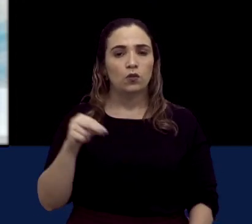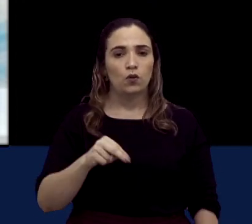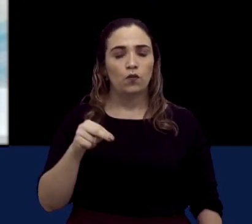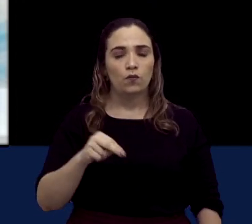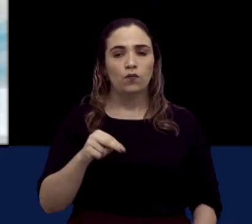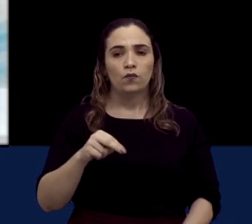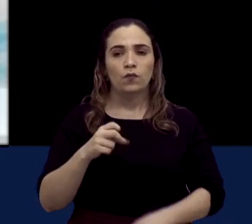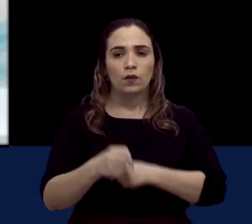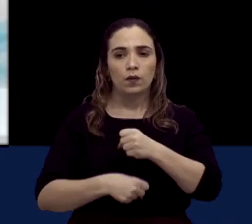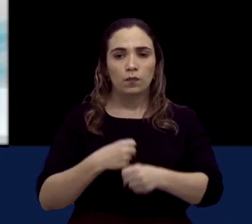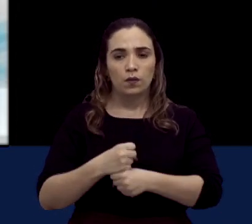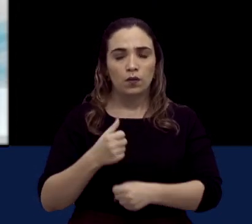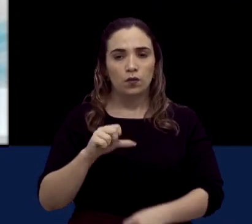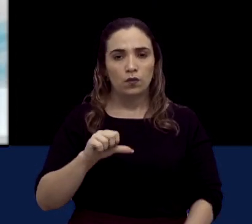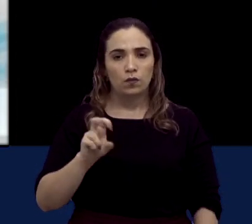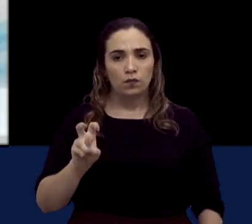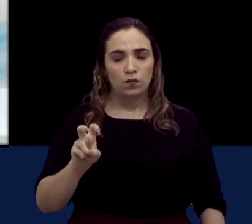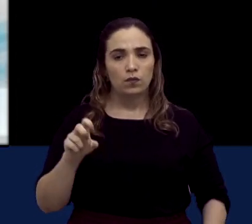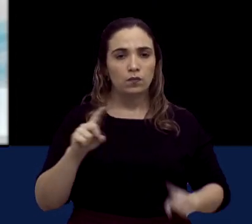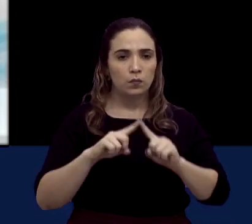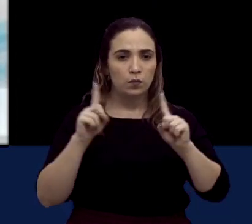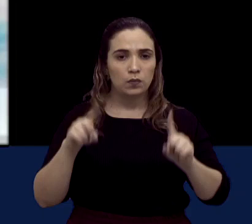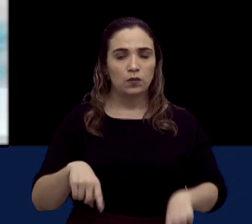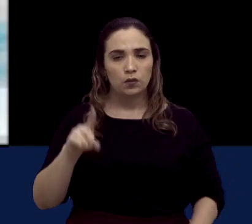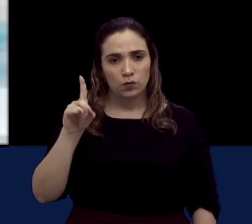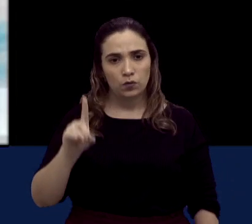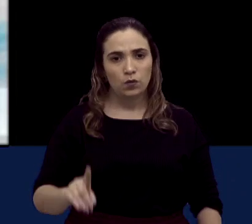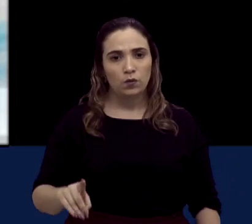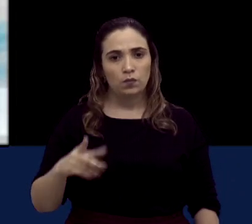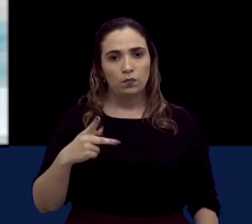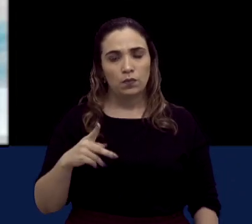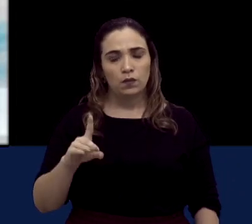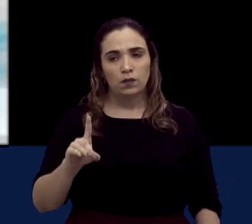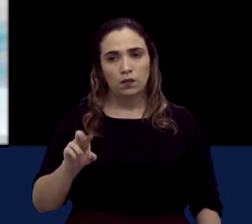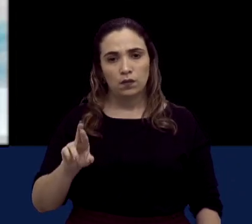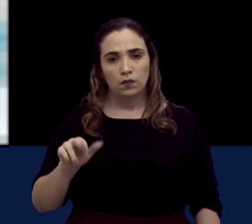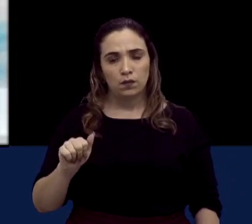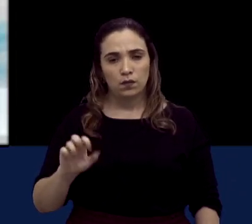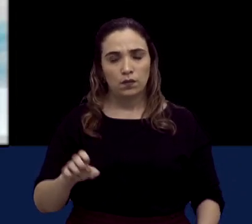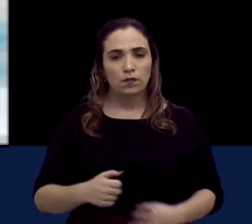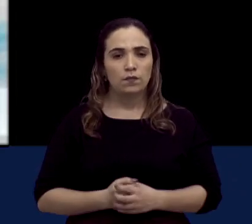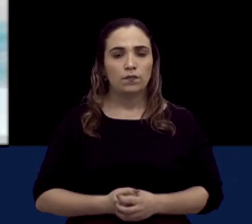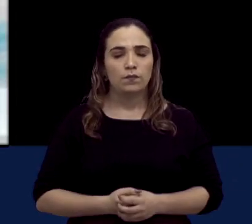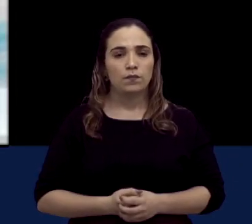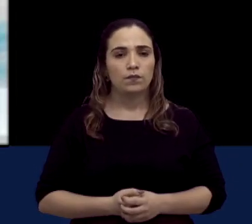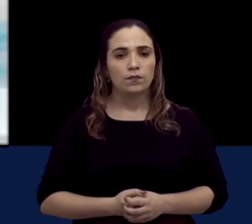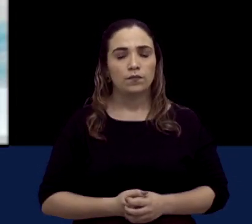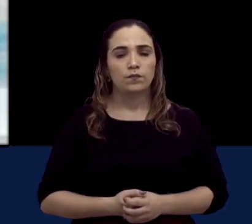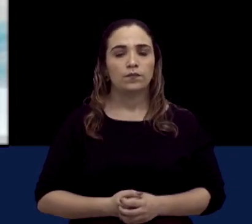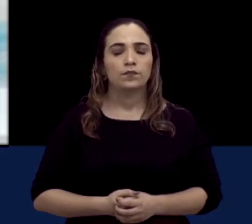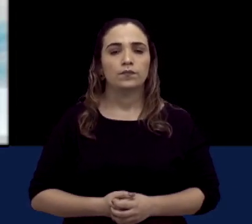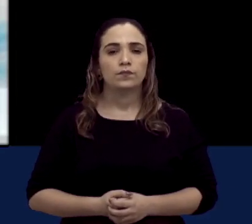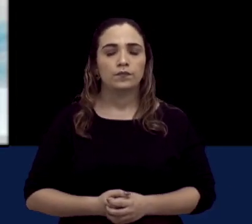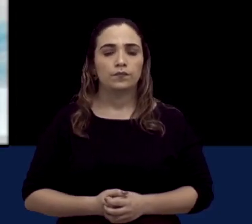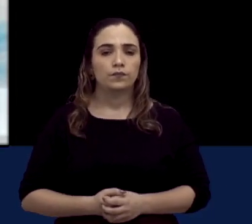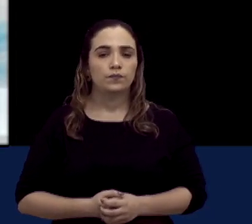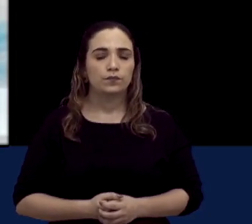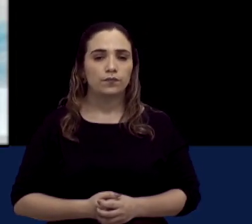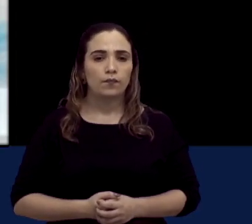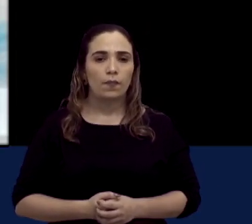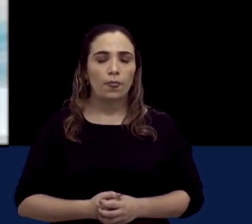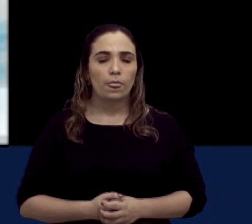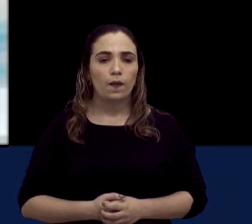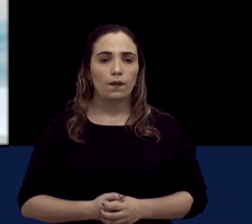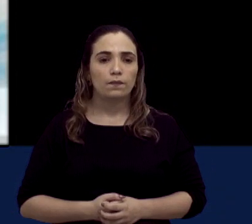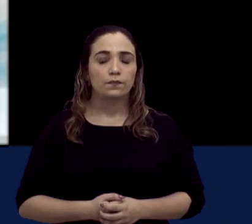do mesmo ano, o Plano Diretor da Reforma do Aparelho do Estado. Bom, nesse segundo momento, né, o que eu quis